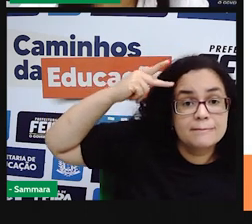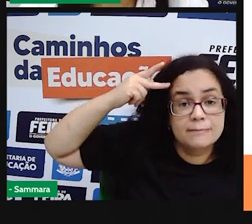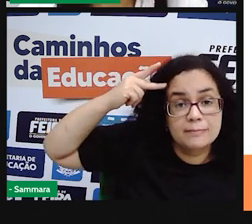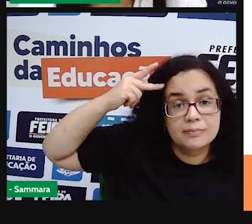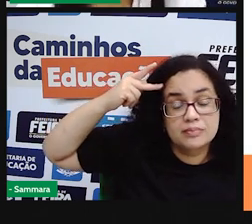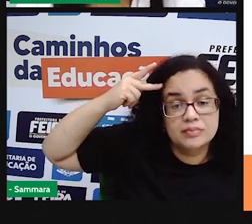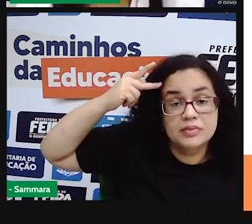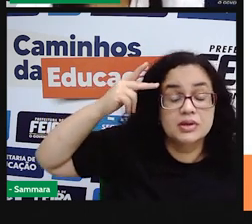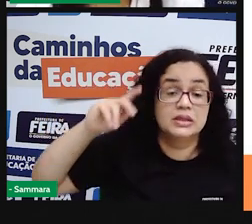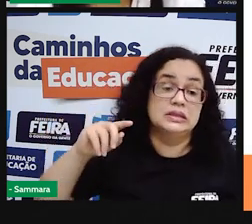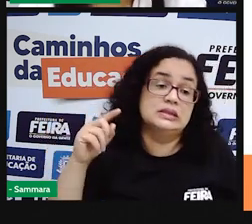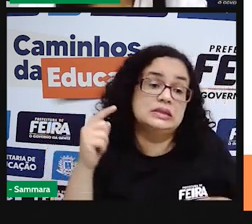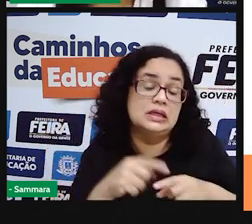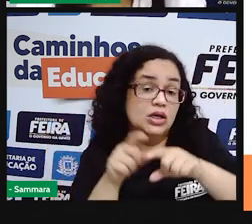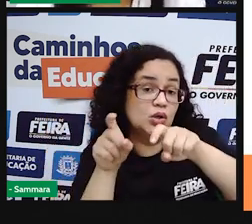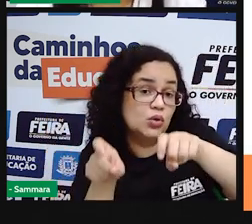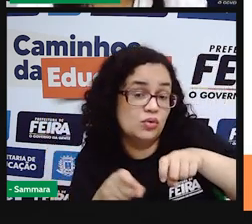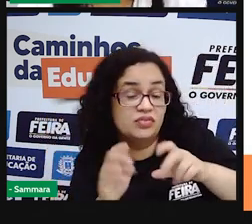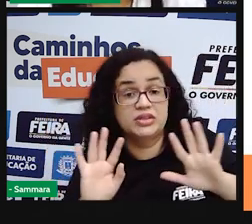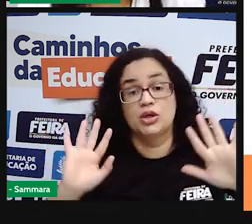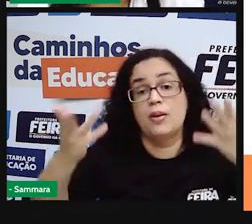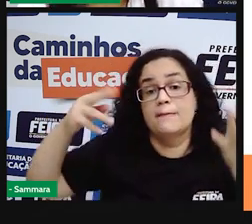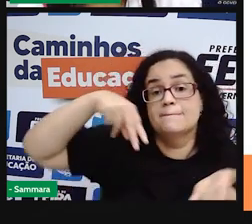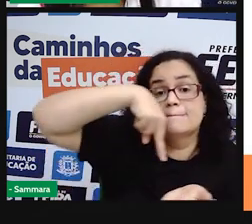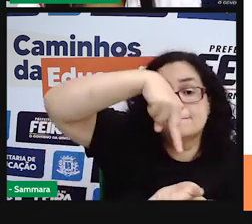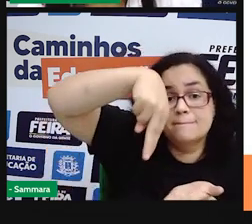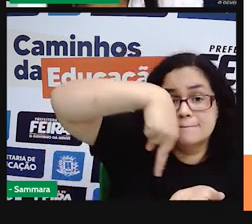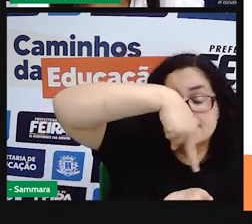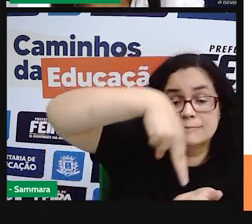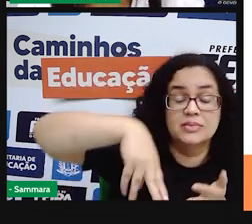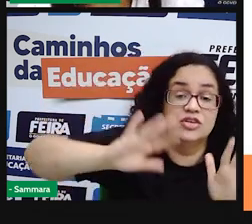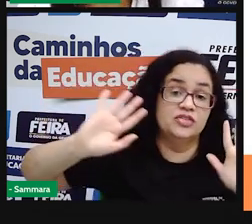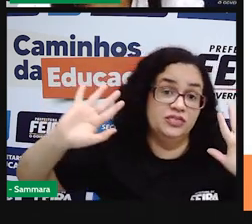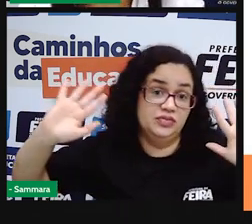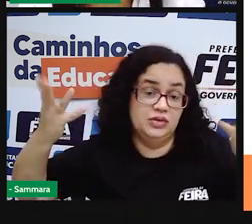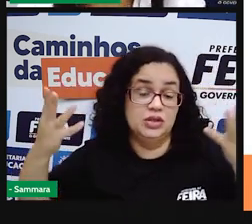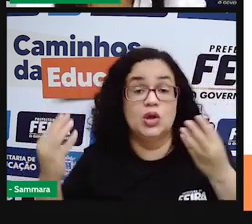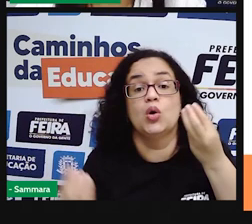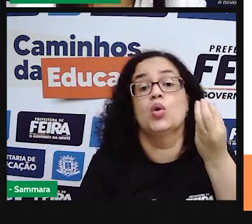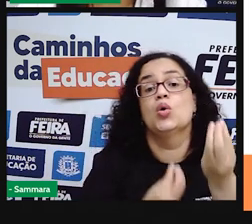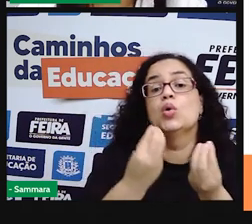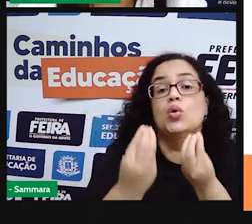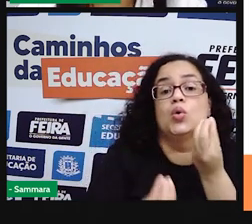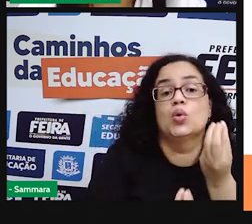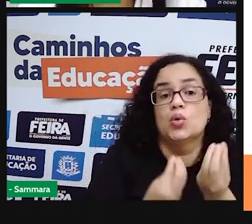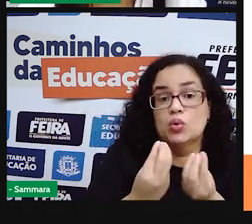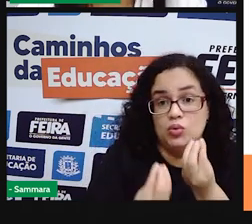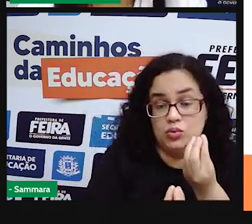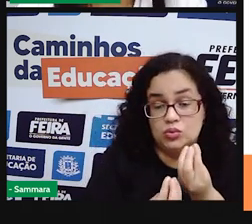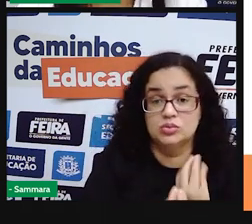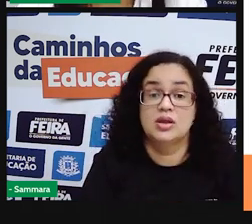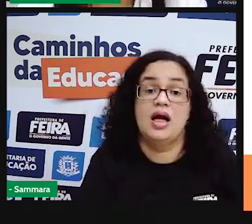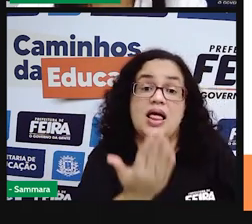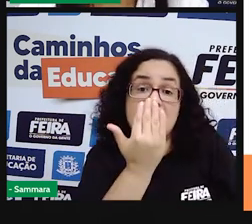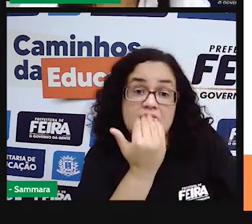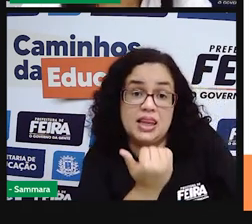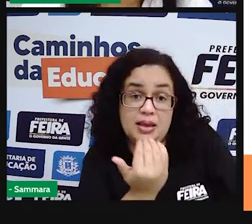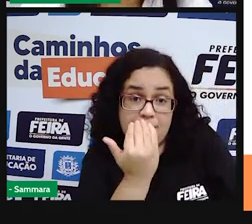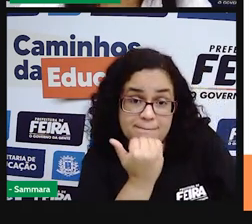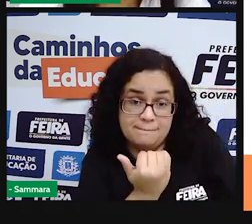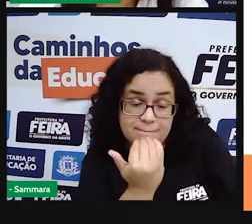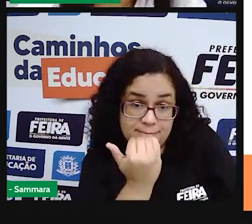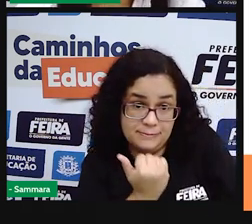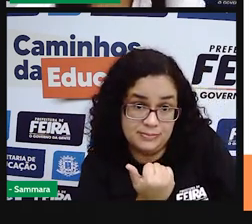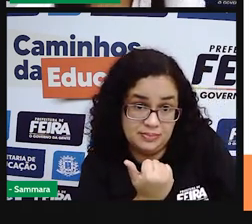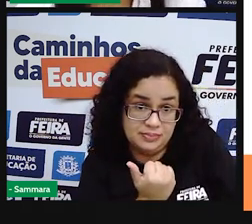rural. E aí vieram músicas, formas de vestir e principalmente, né, os alimentos típicos